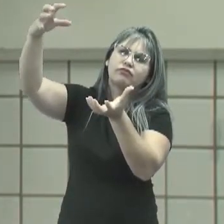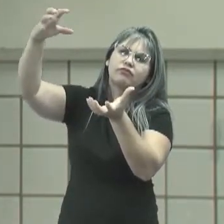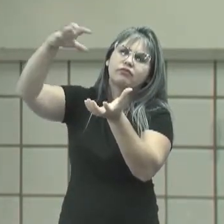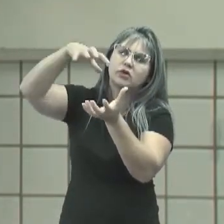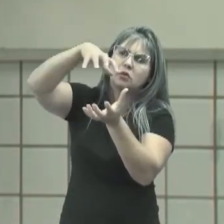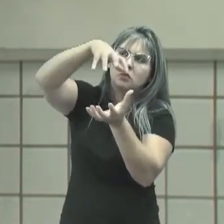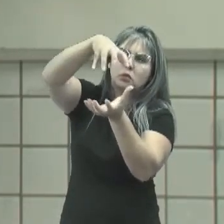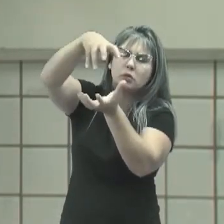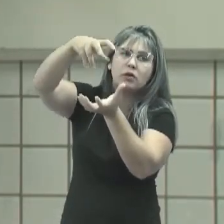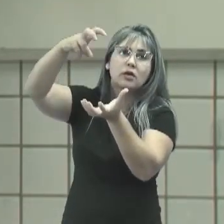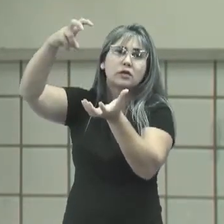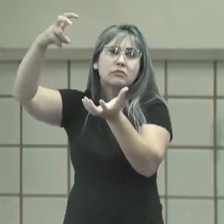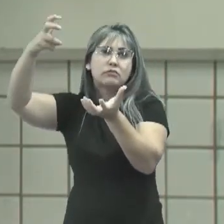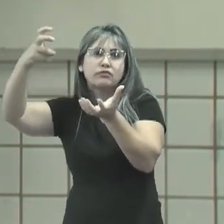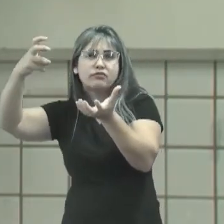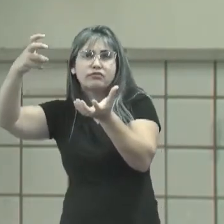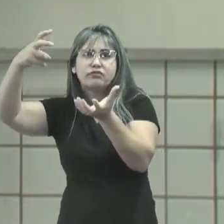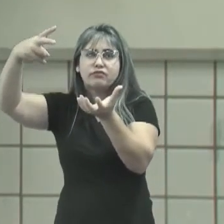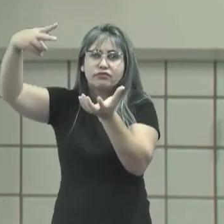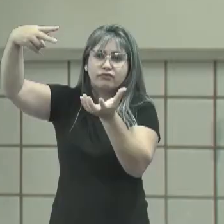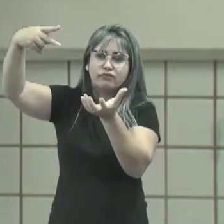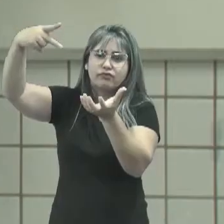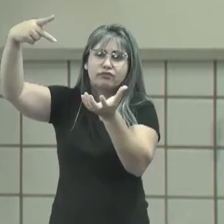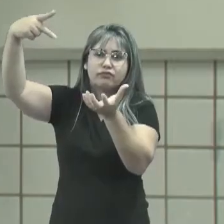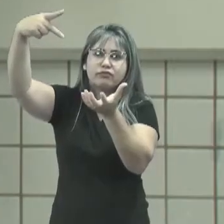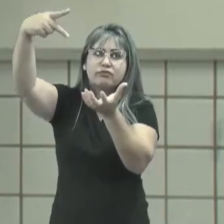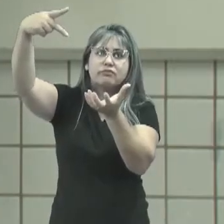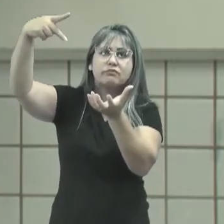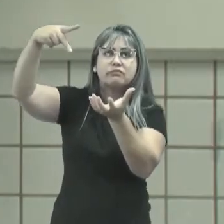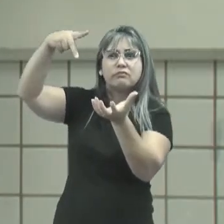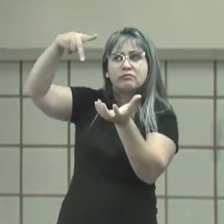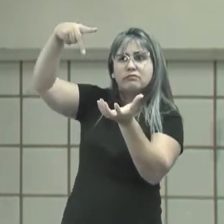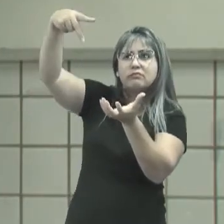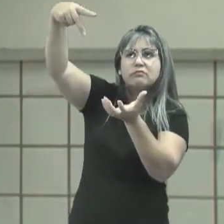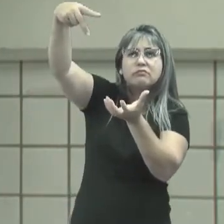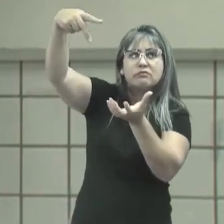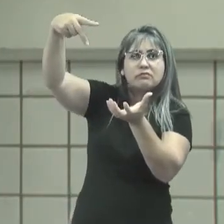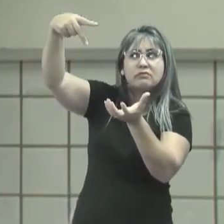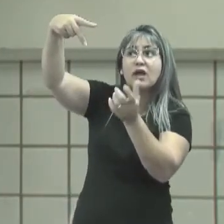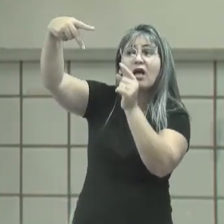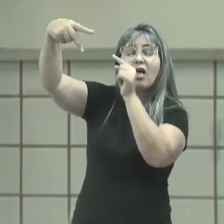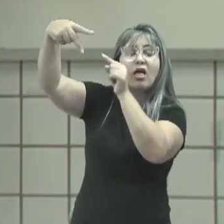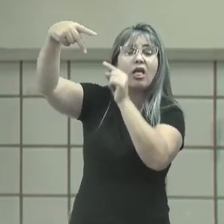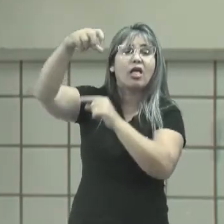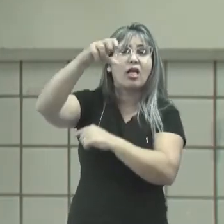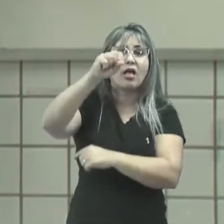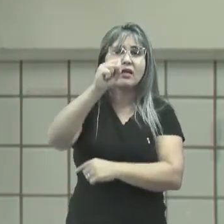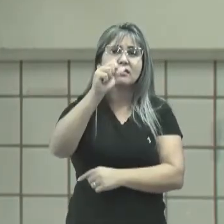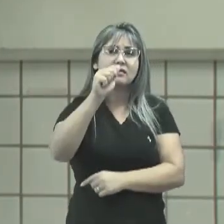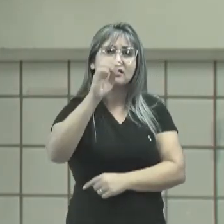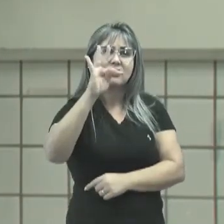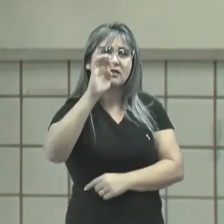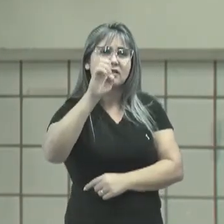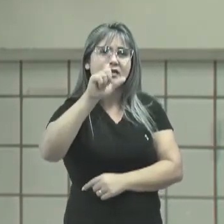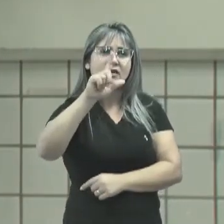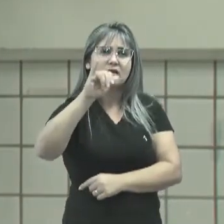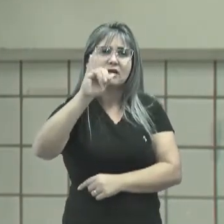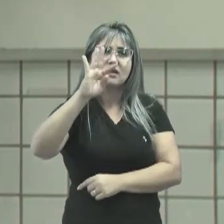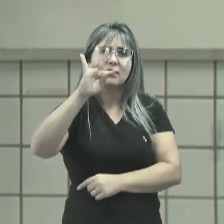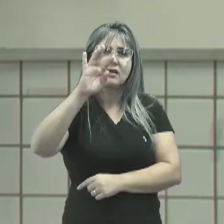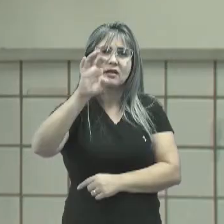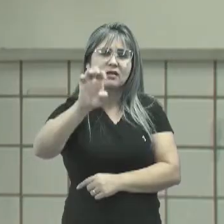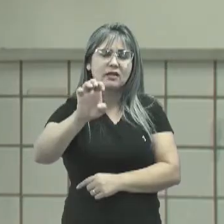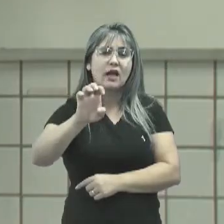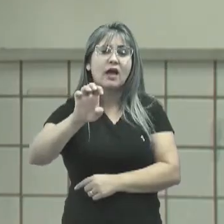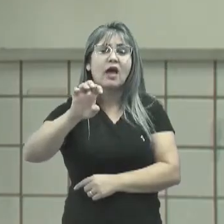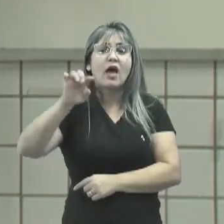né, que é um instituto, uma instituição no Brasil, um órgão no Brasil, responsável em